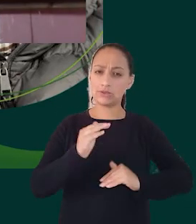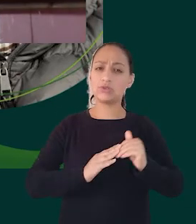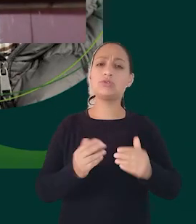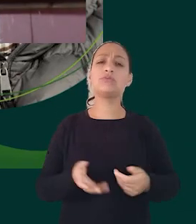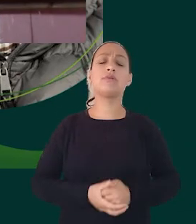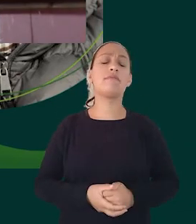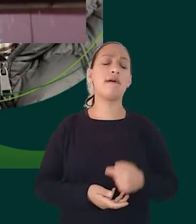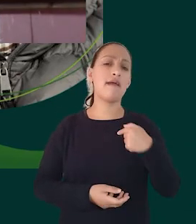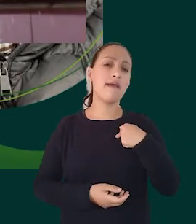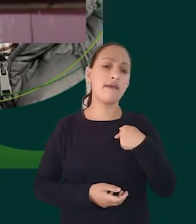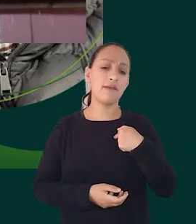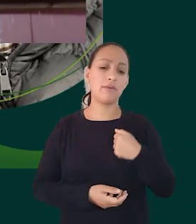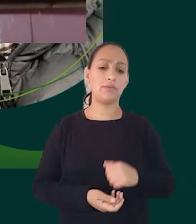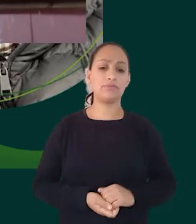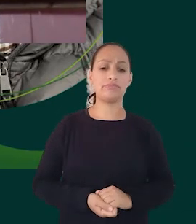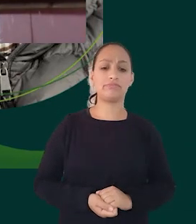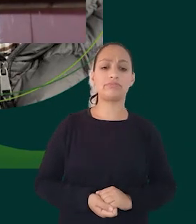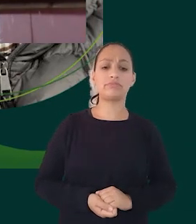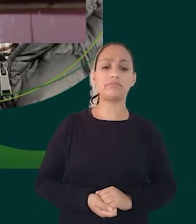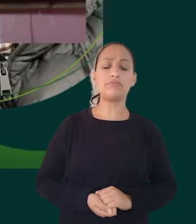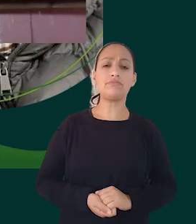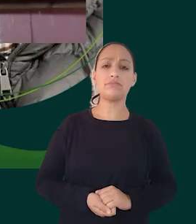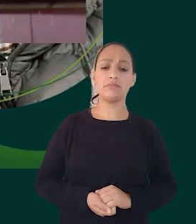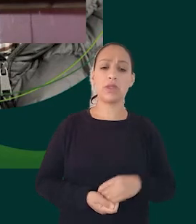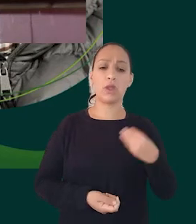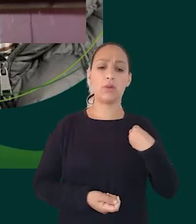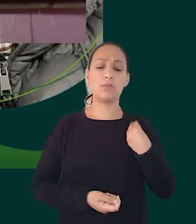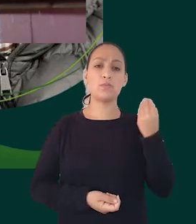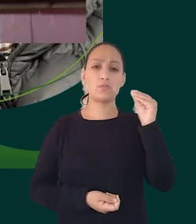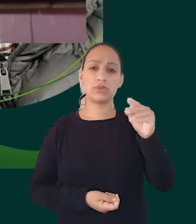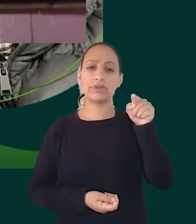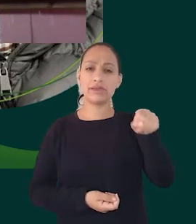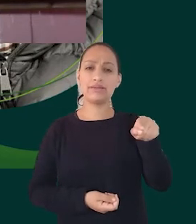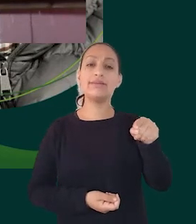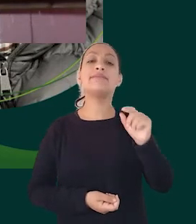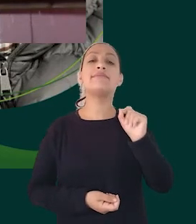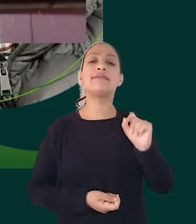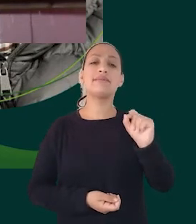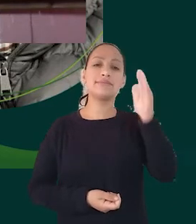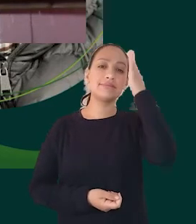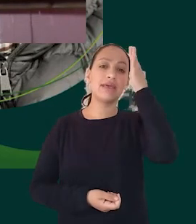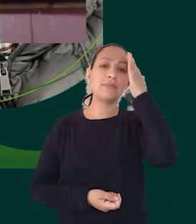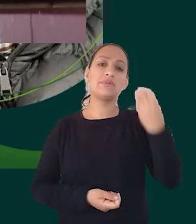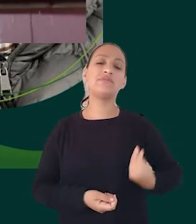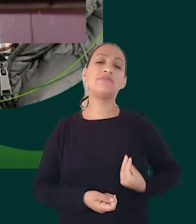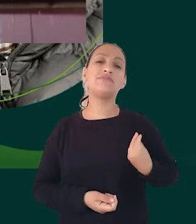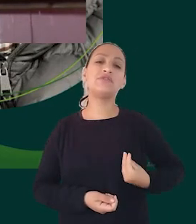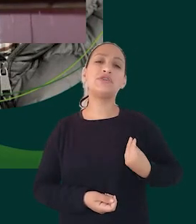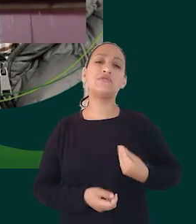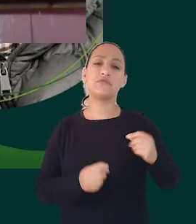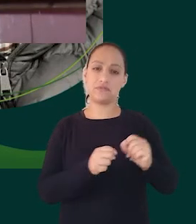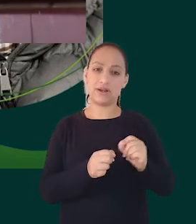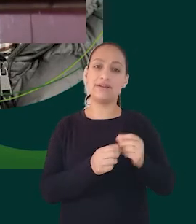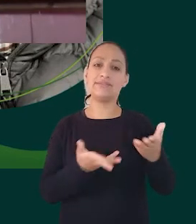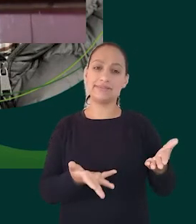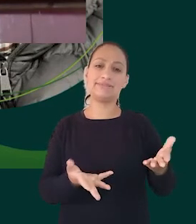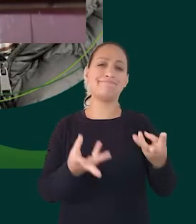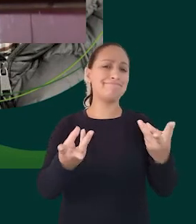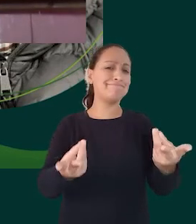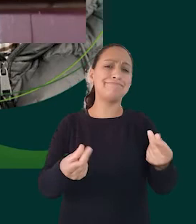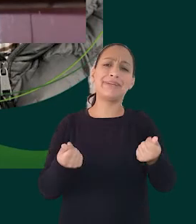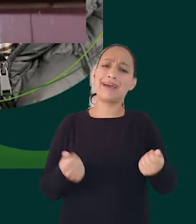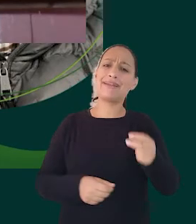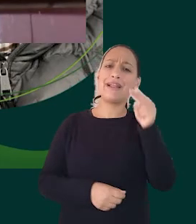eu coloquei ali, quem sabe faz ao vivo. Que maravilha te